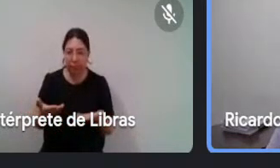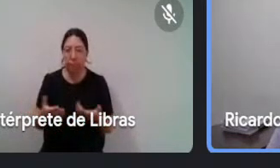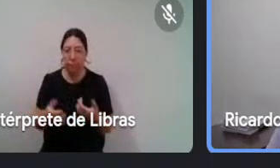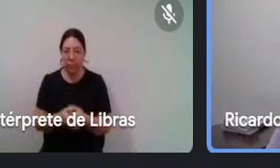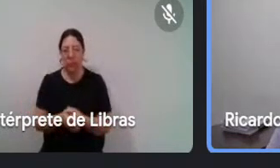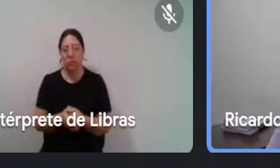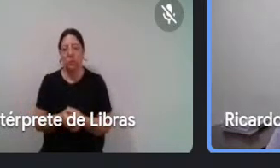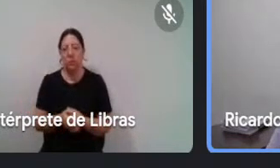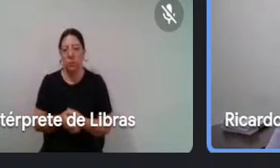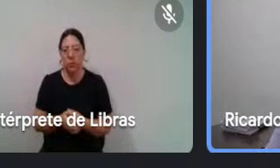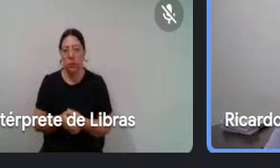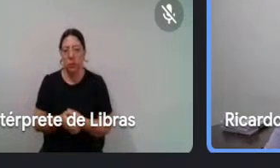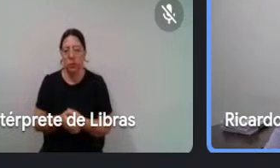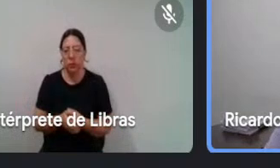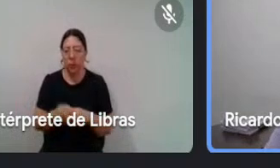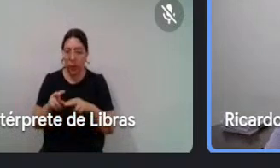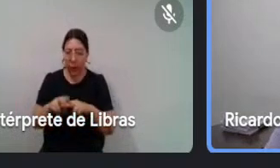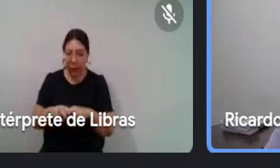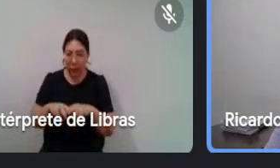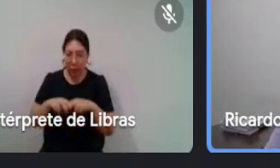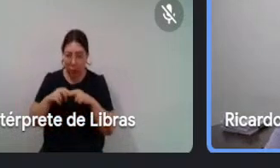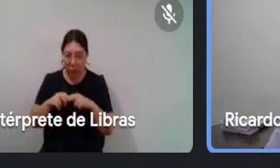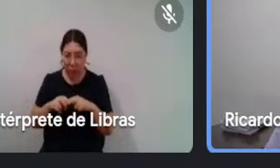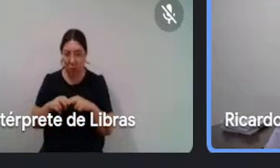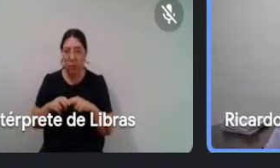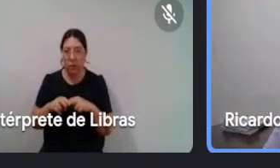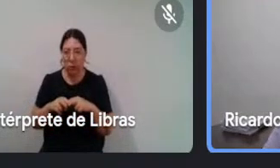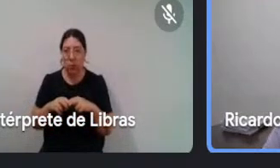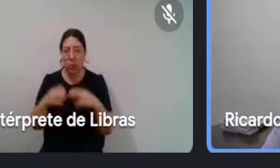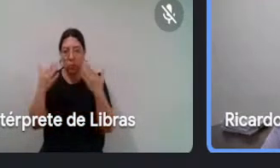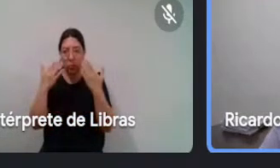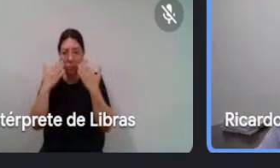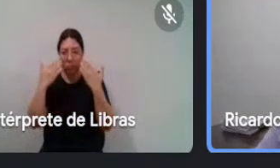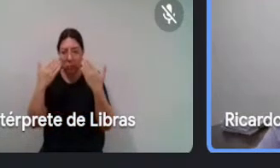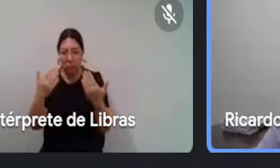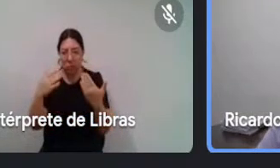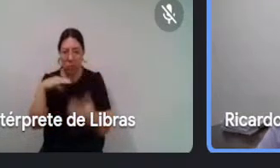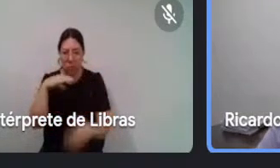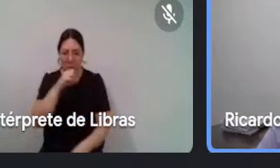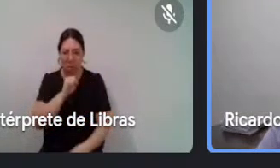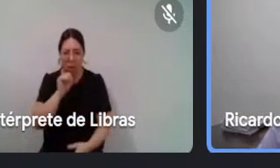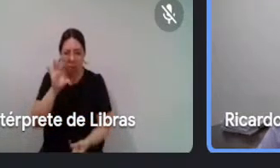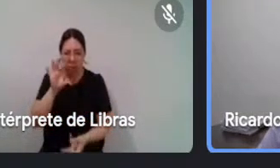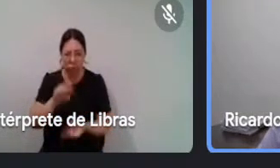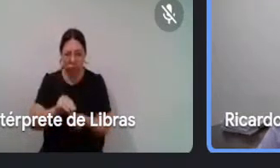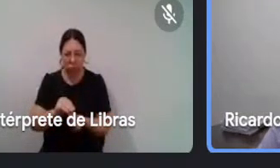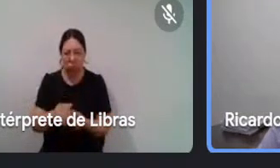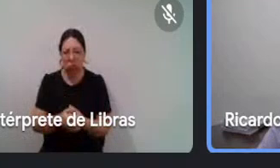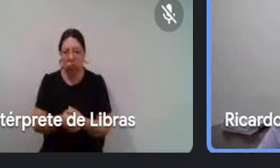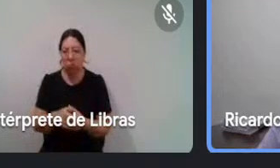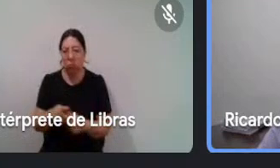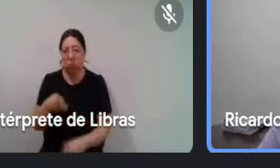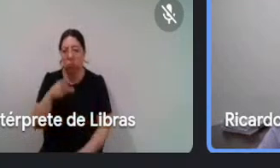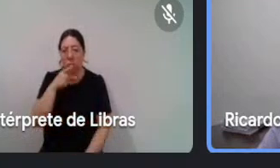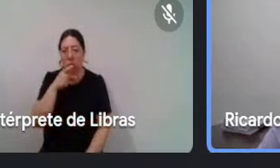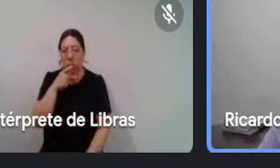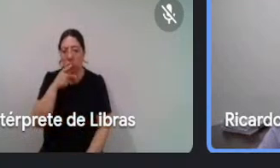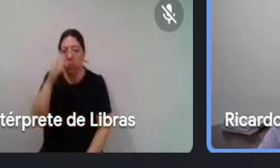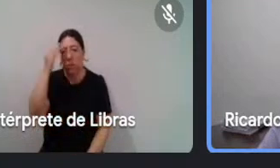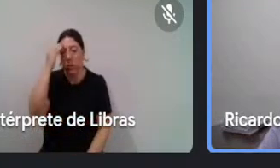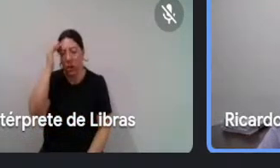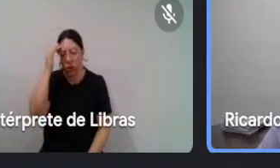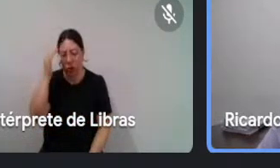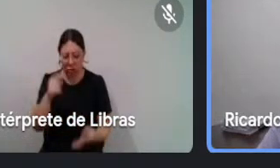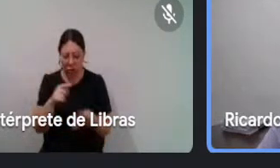Né? Nesse sentido, diante do exposto aqui rapidamente, o partido entende que as